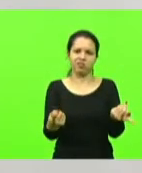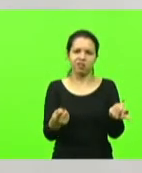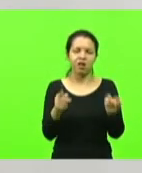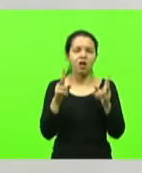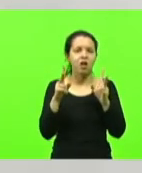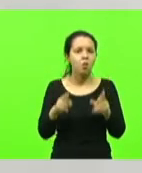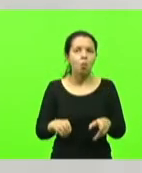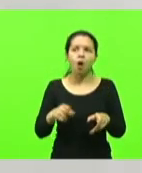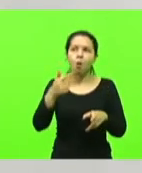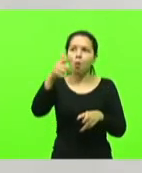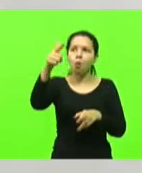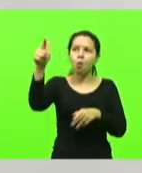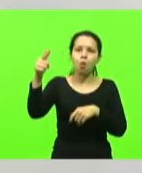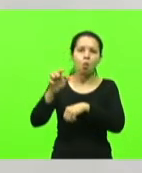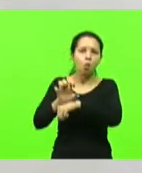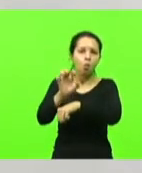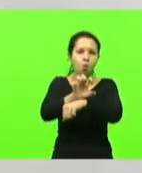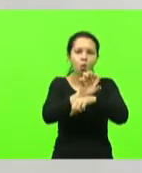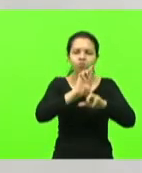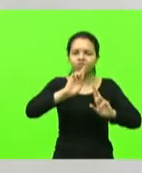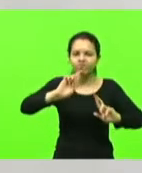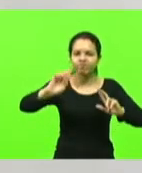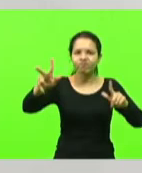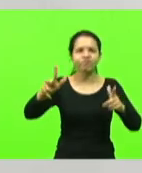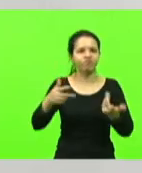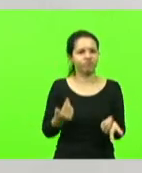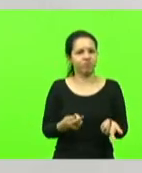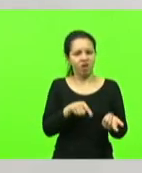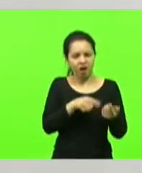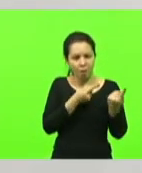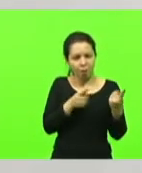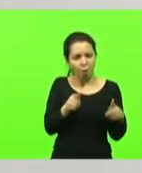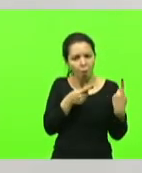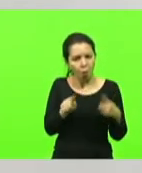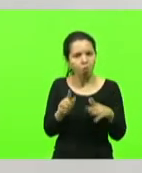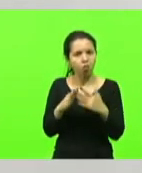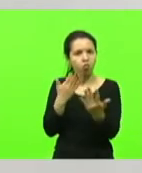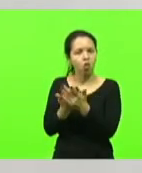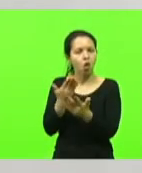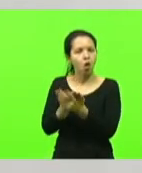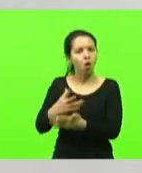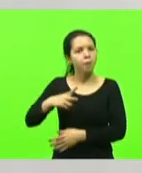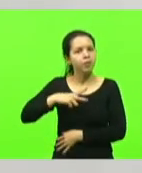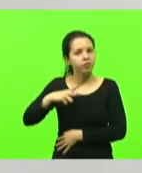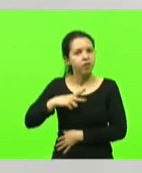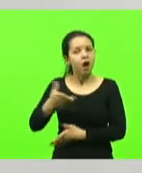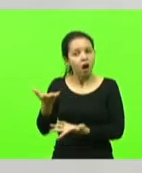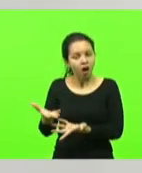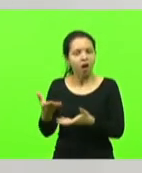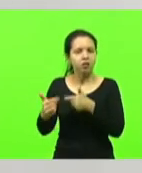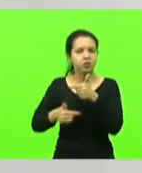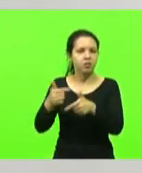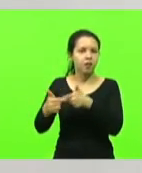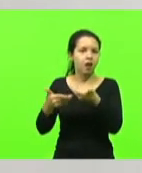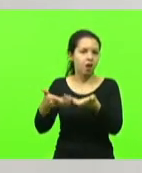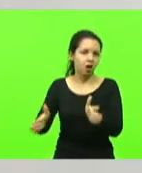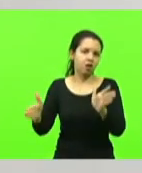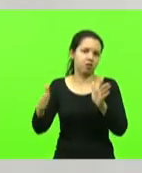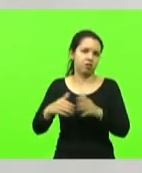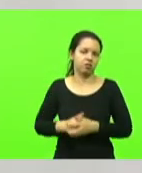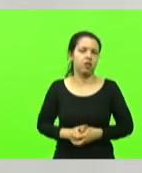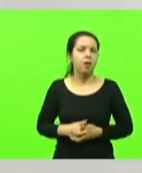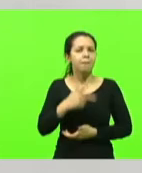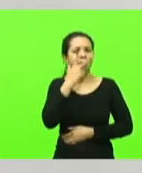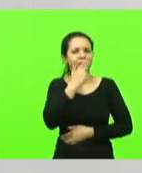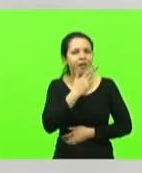acontecido no resto do Estado. Uma perseguição às escolas privadas, às escolas que querem funcionar. Parece, a impressão que se tem